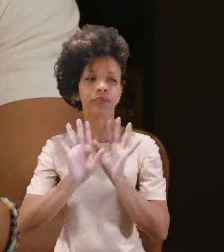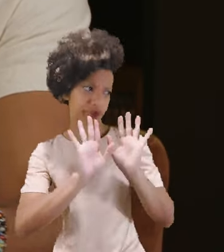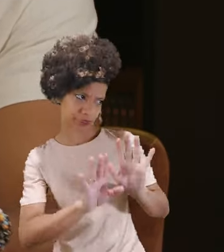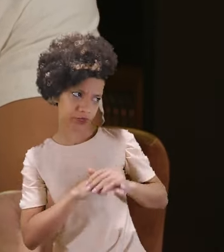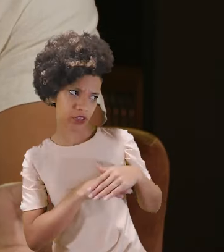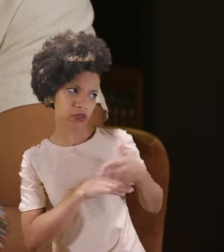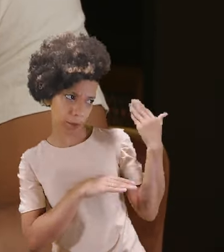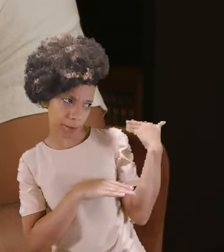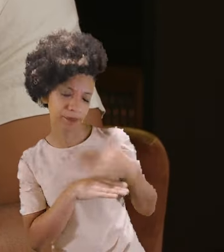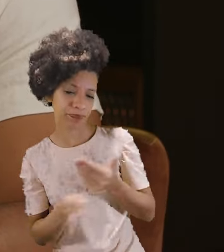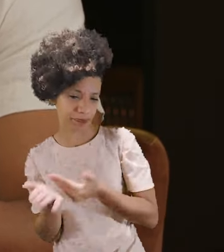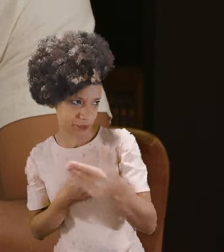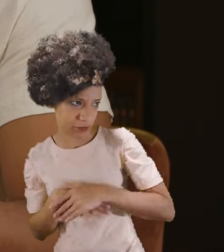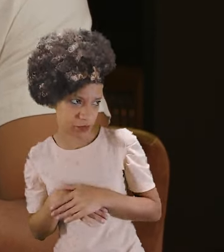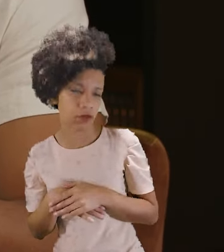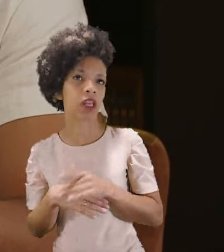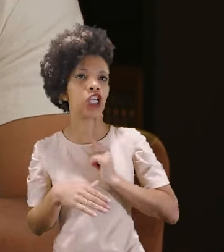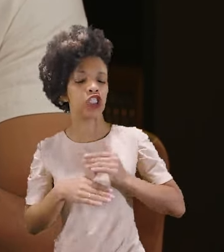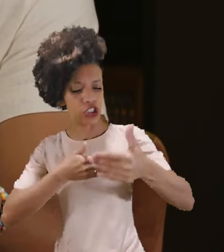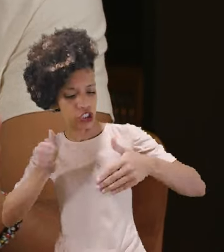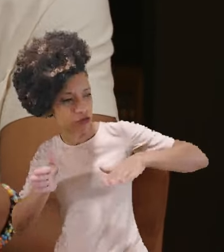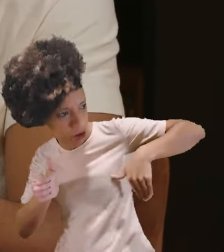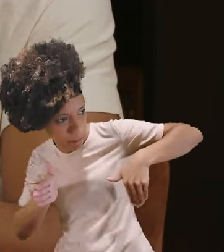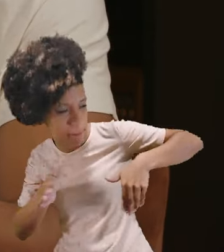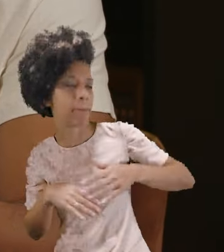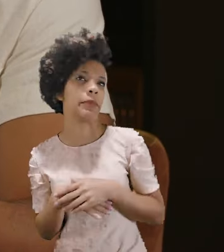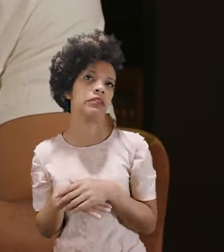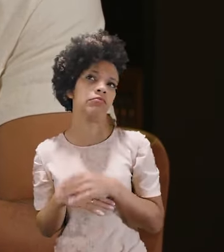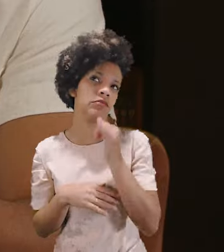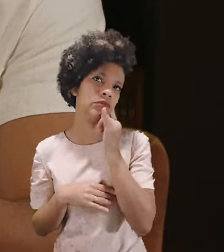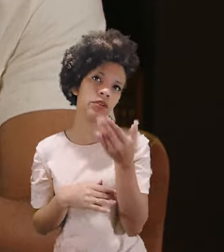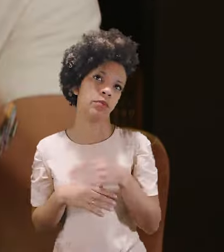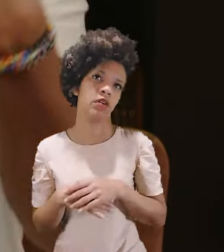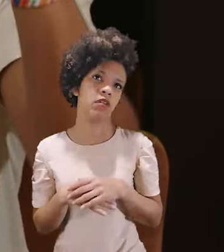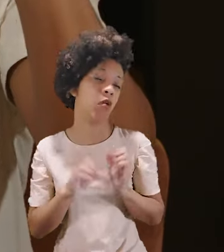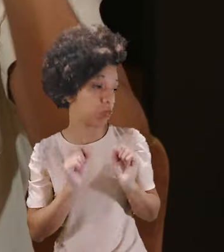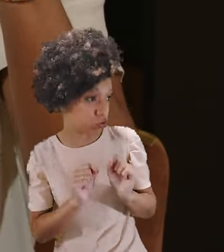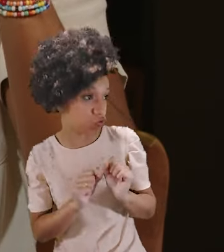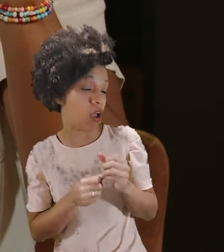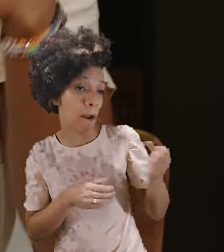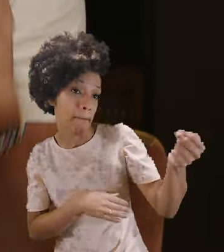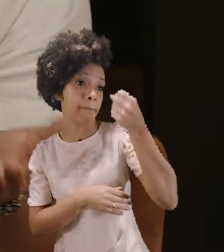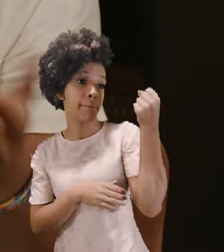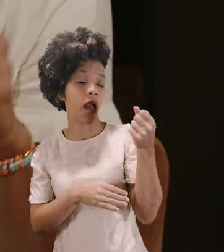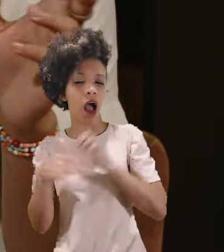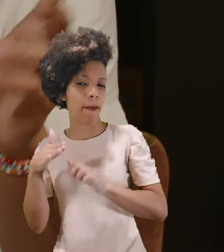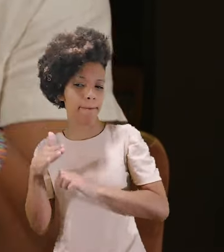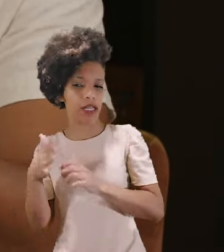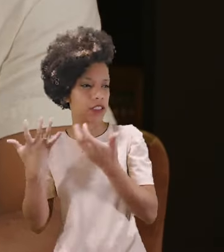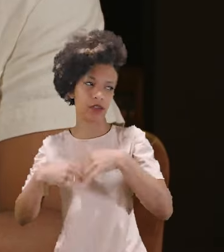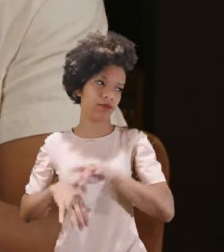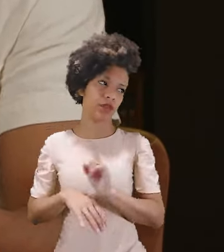que eu trabalhei Inicialmente nós cortava Deus quer tinha piscina entendeu você tinha essa coisa de você pode beber Entendeu e a